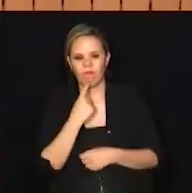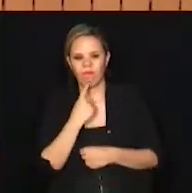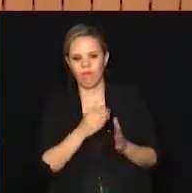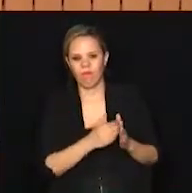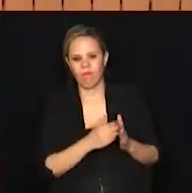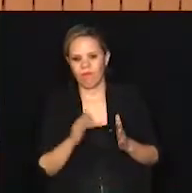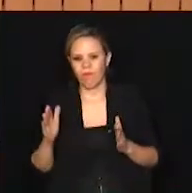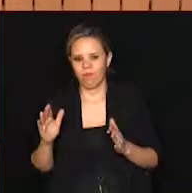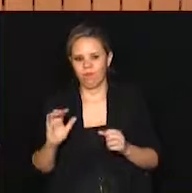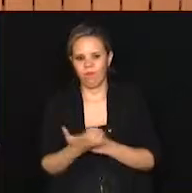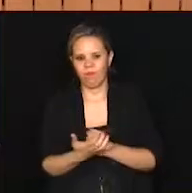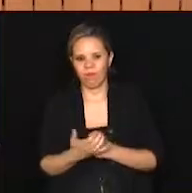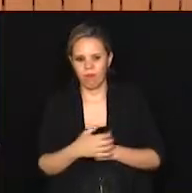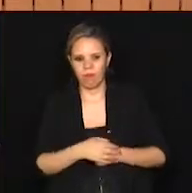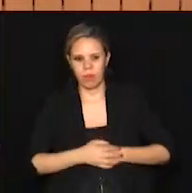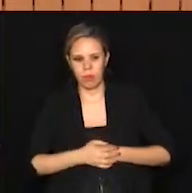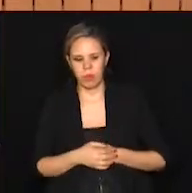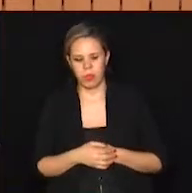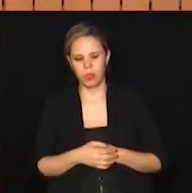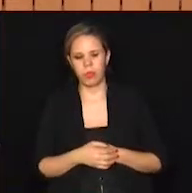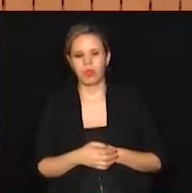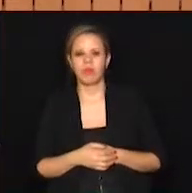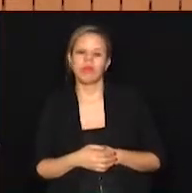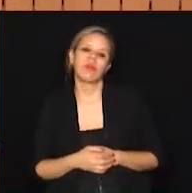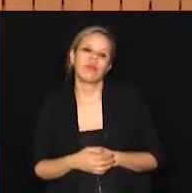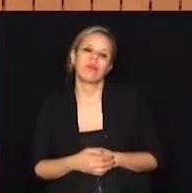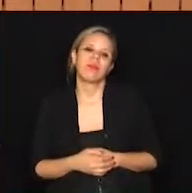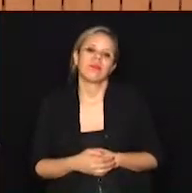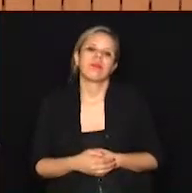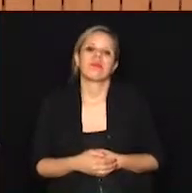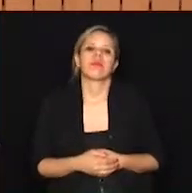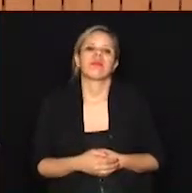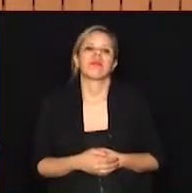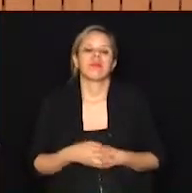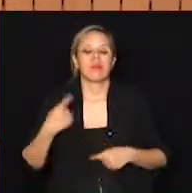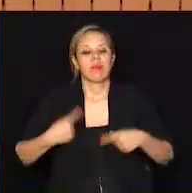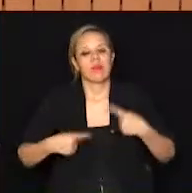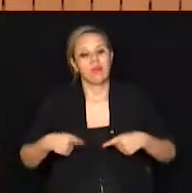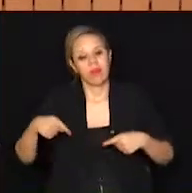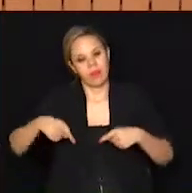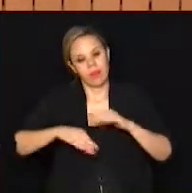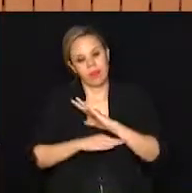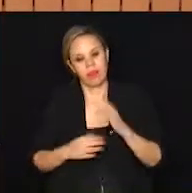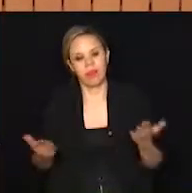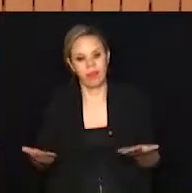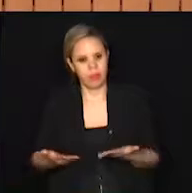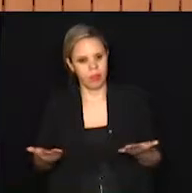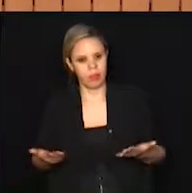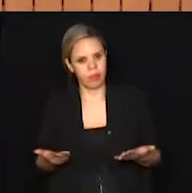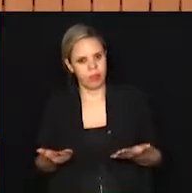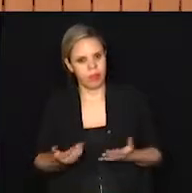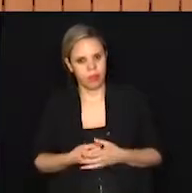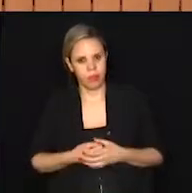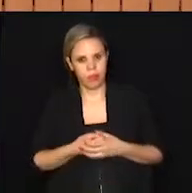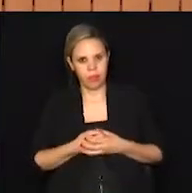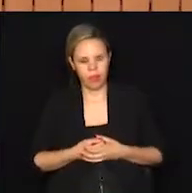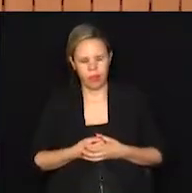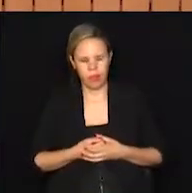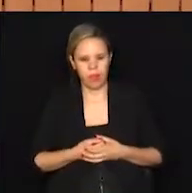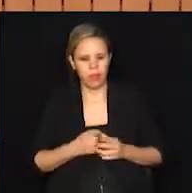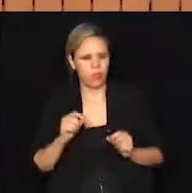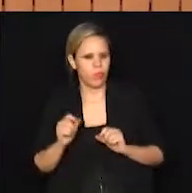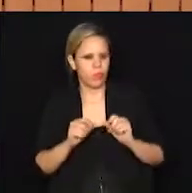esse período da pandemia. E o debate, então, aqui na Câmara Municipal hoje é um debate sobre